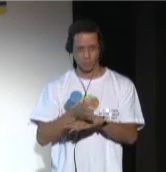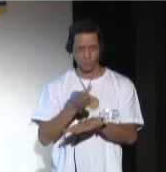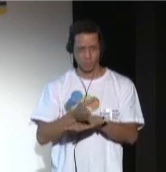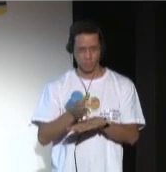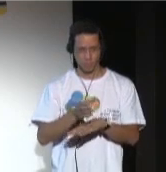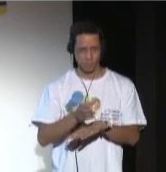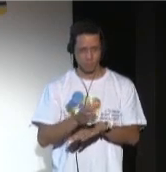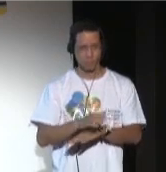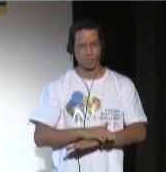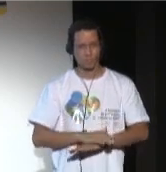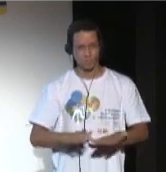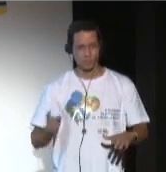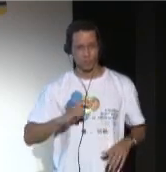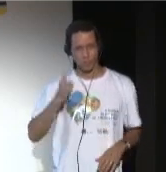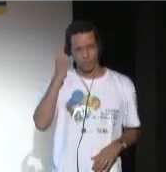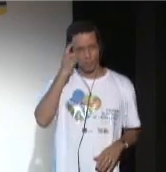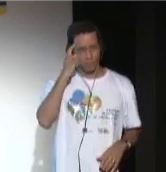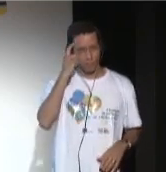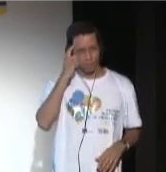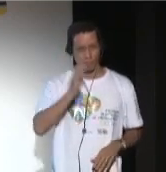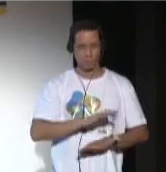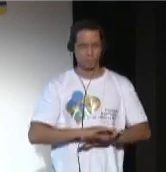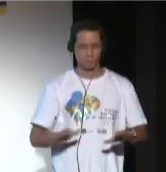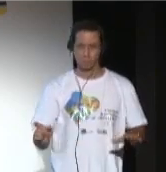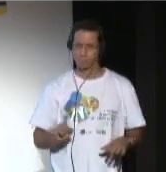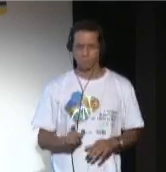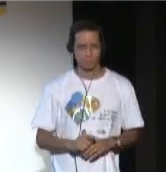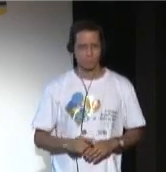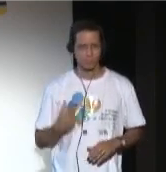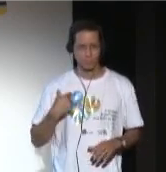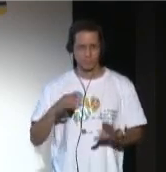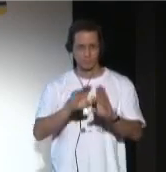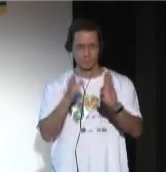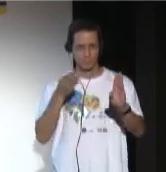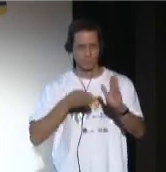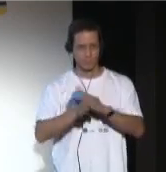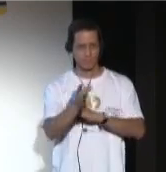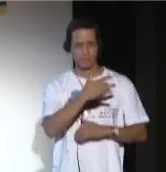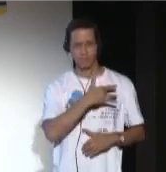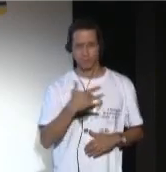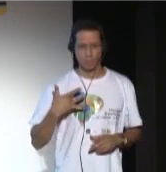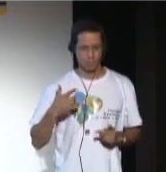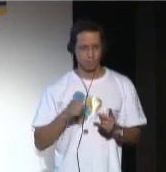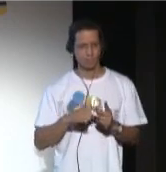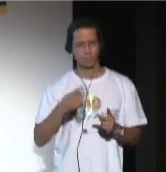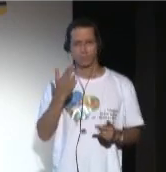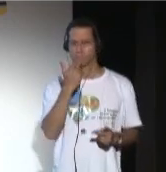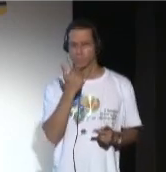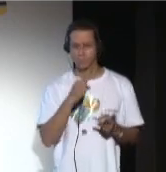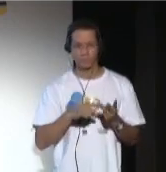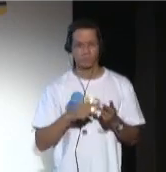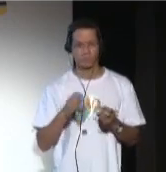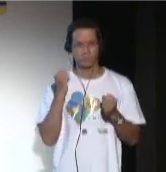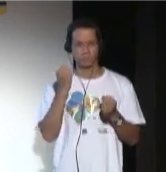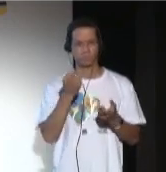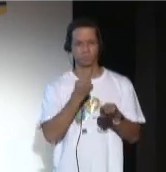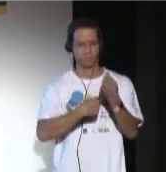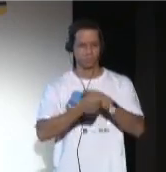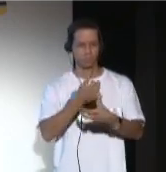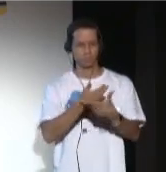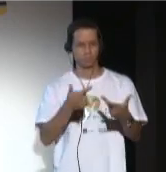são somente cognitivas. Ela é a porta de entrada para a saúde, nutrição, para o poder econômico e a condição